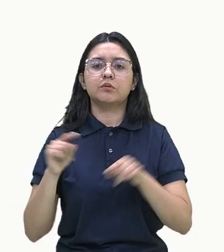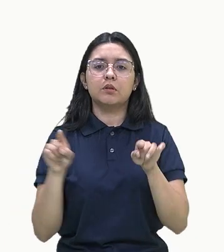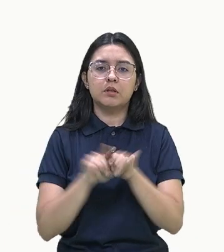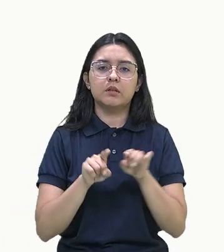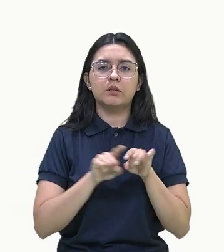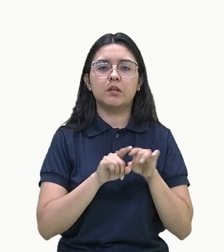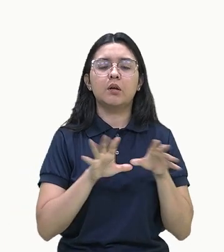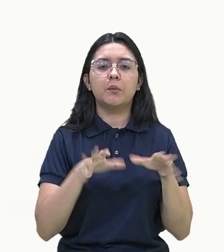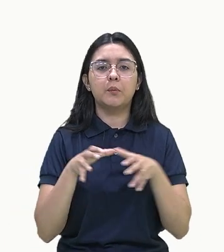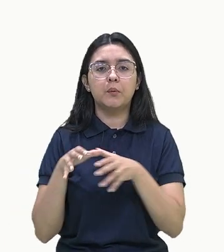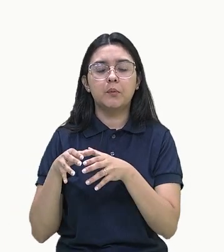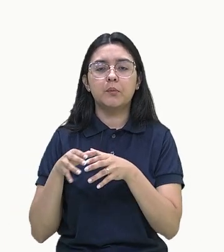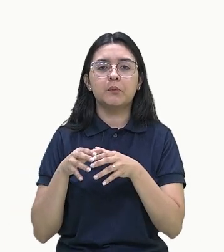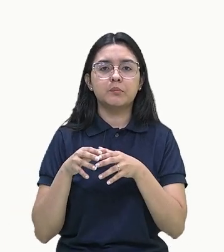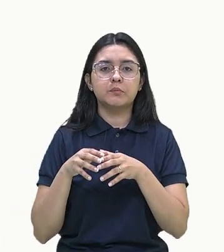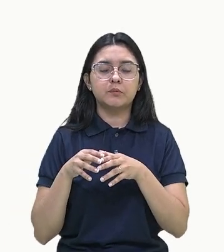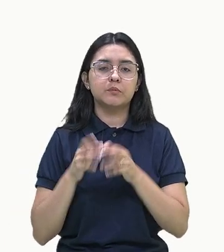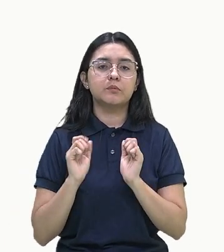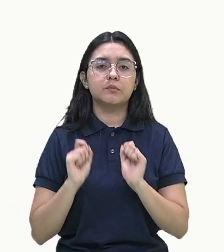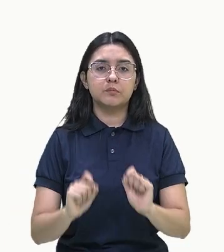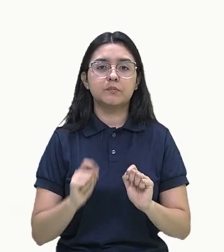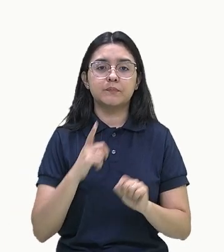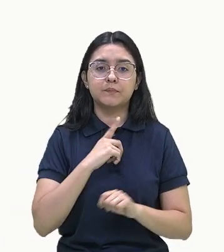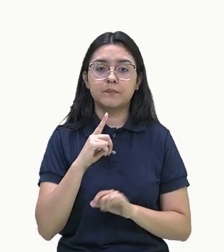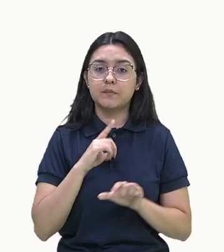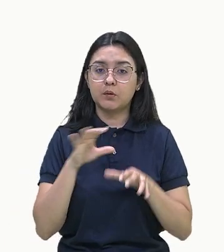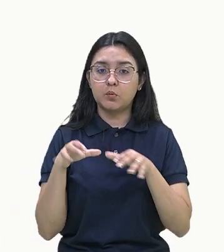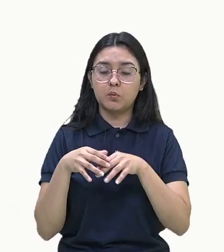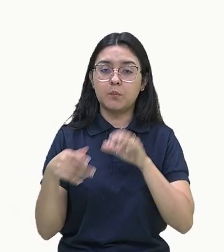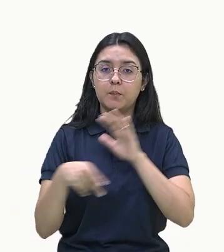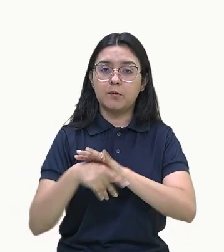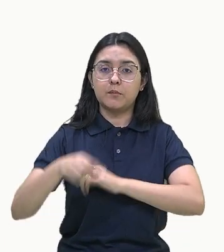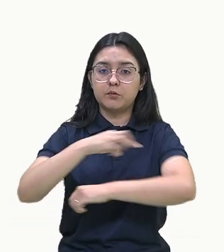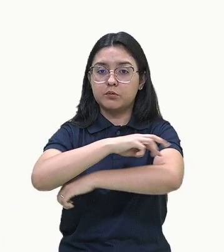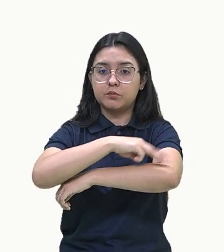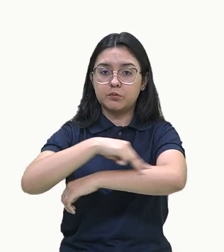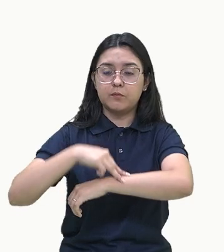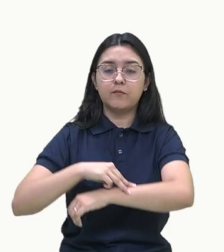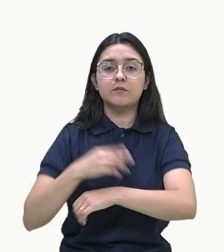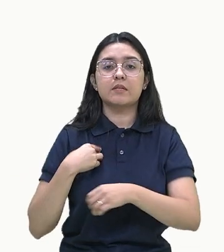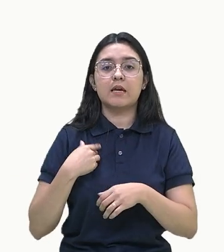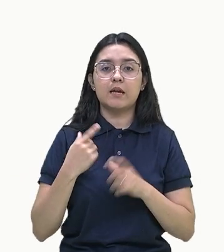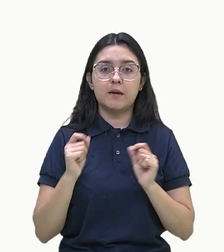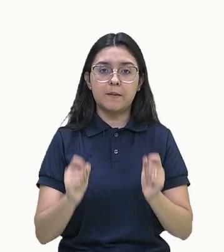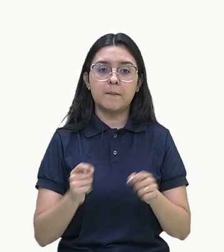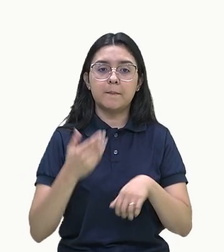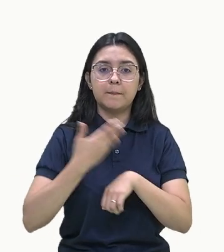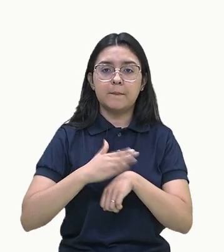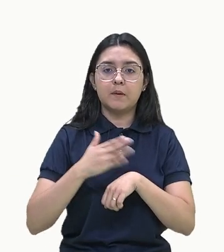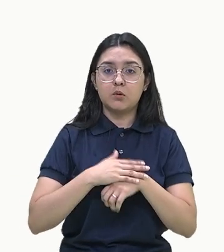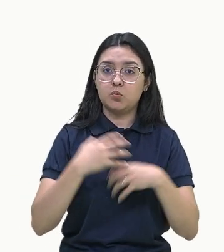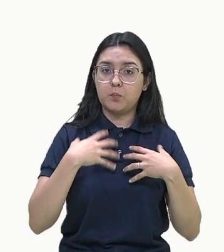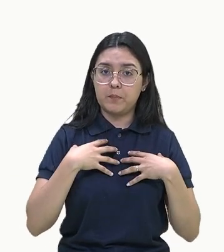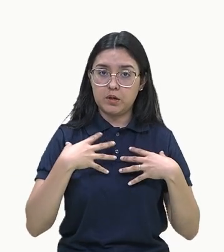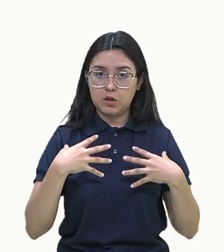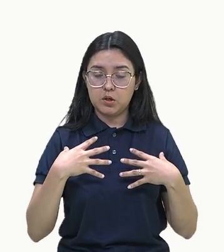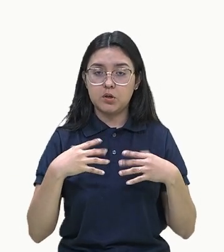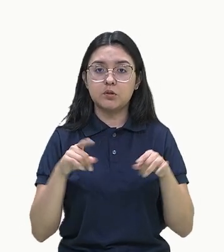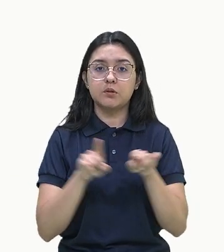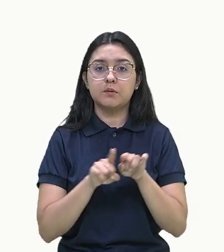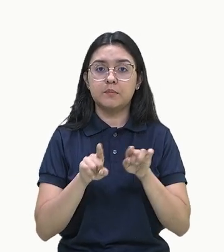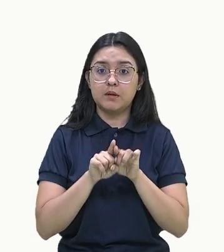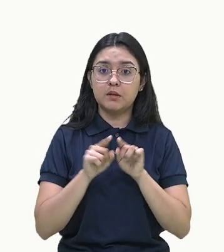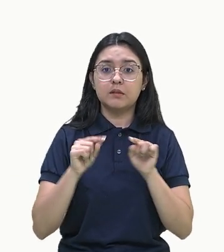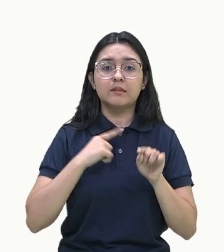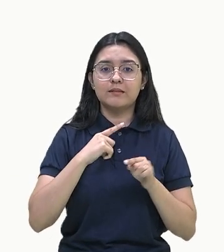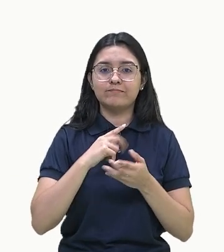agrupados para que, então, grupos musculares são exercitados do peitoral, do